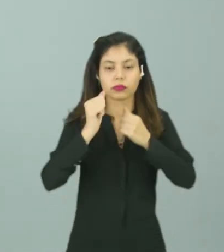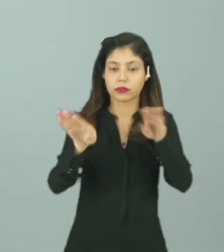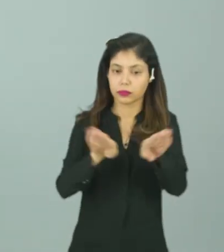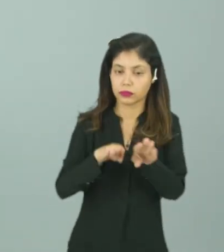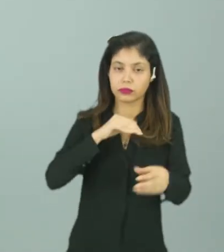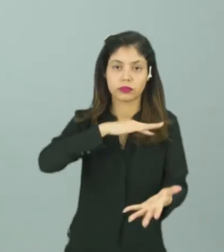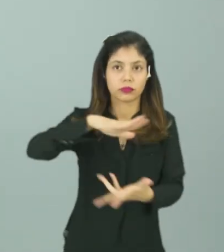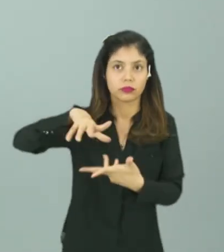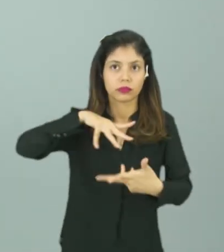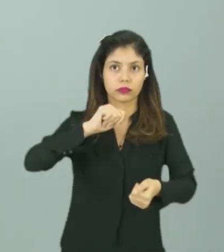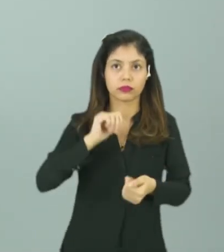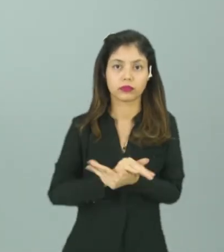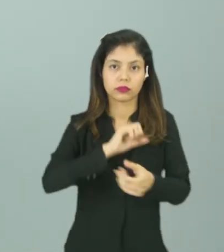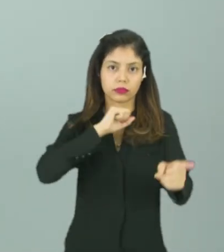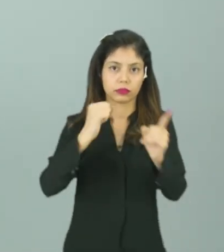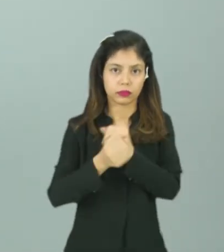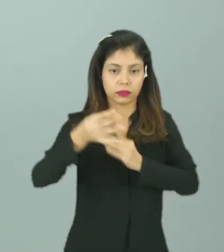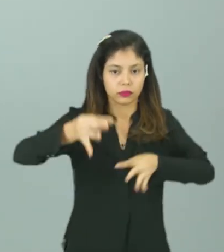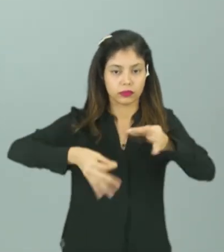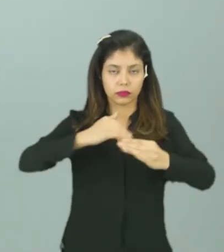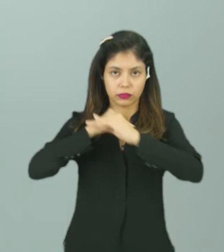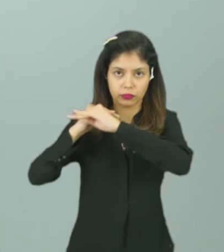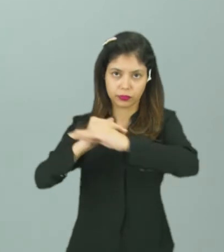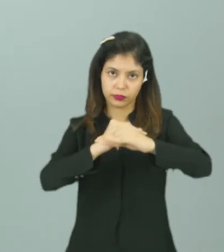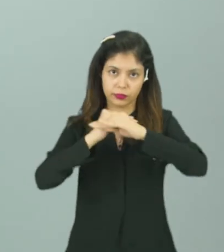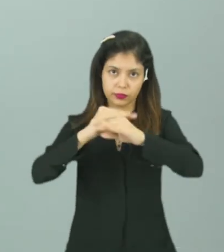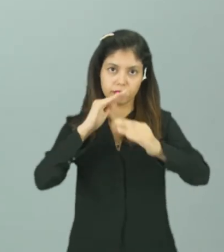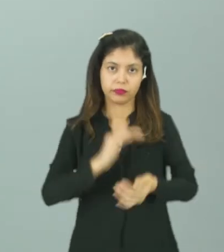mundo, para uma sociedade mais justa e igual,